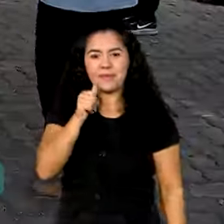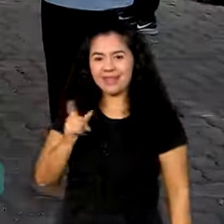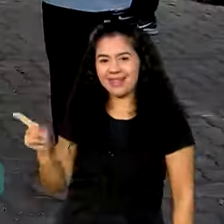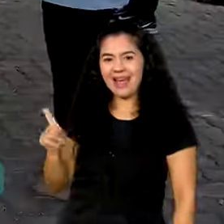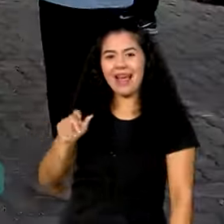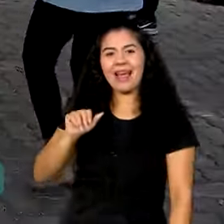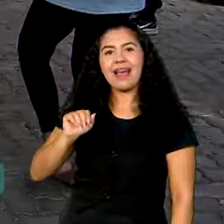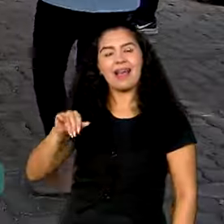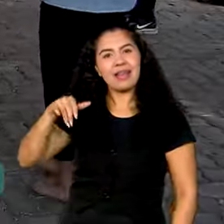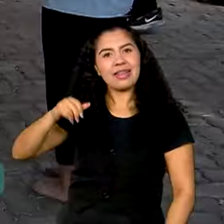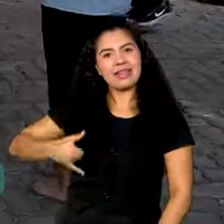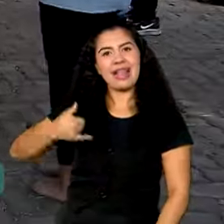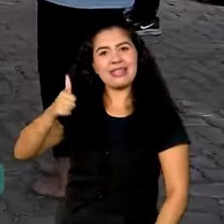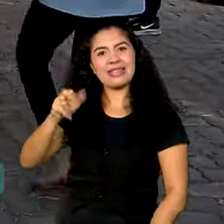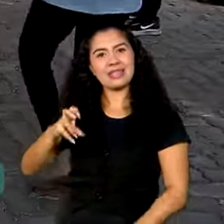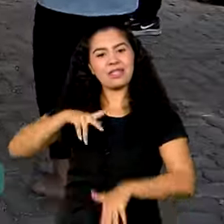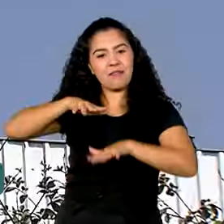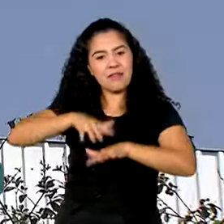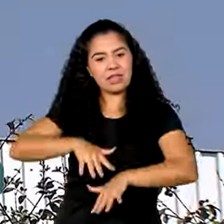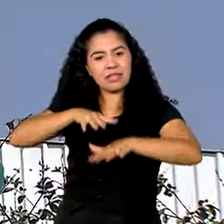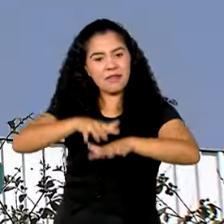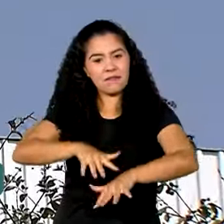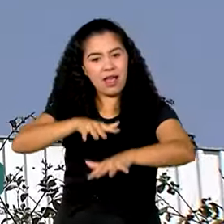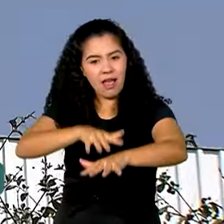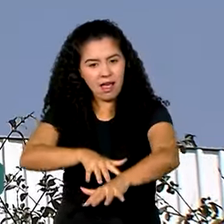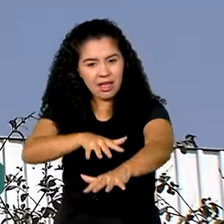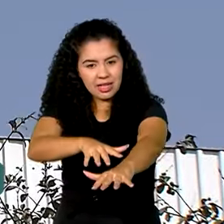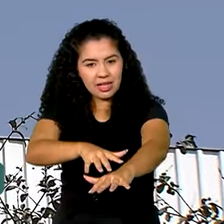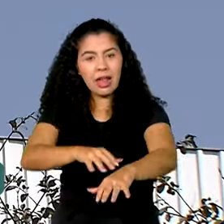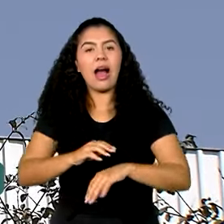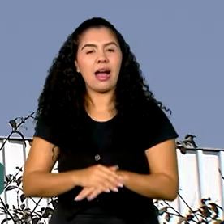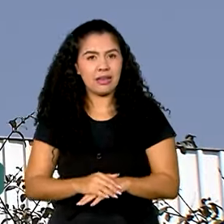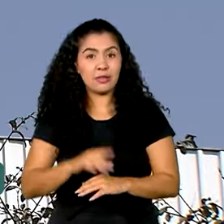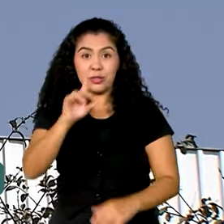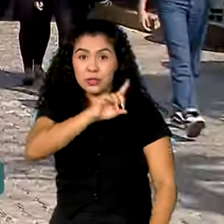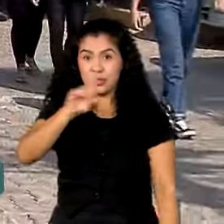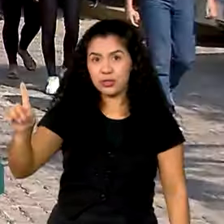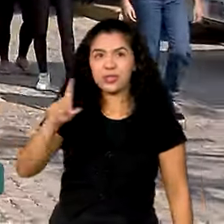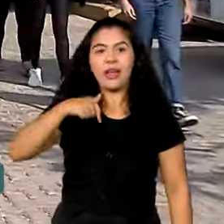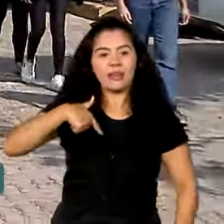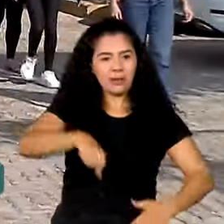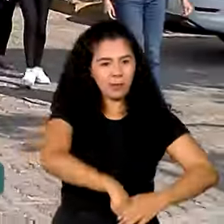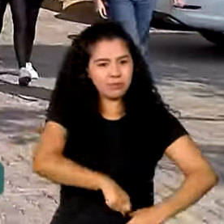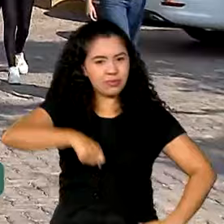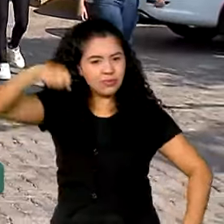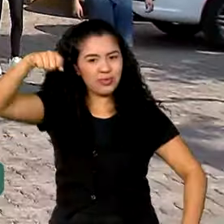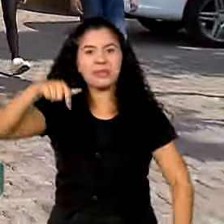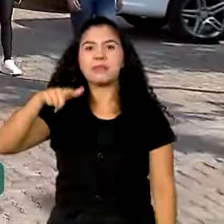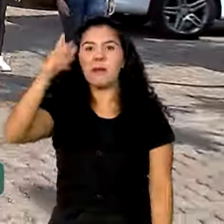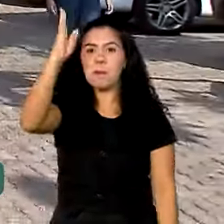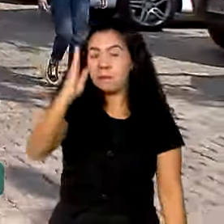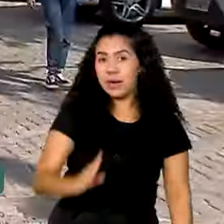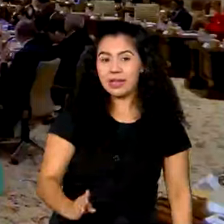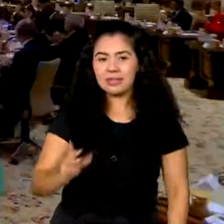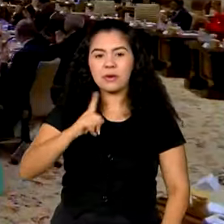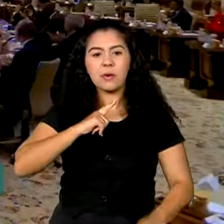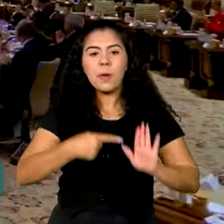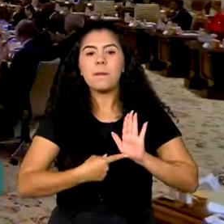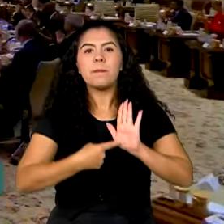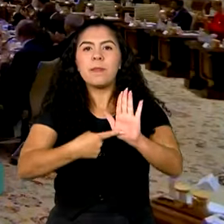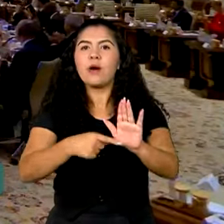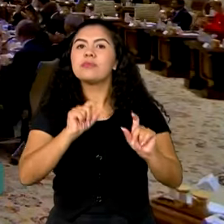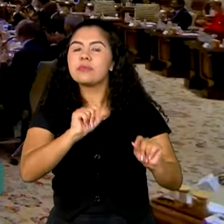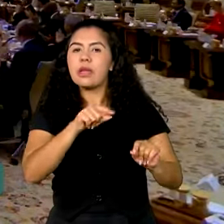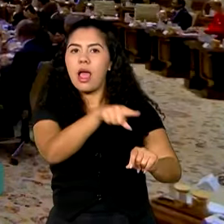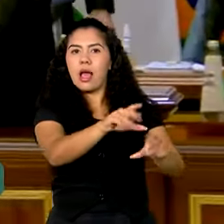anos, desfilando no 7 de setembro. No Dia da Pátria, a escola celebra a posição de destaque do Brasil no